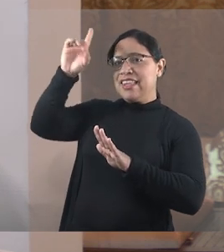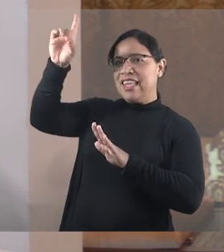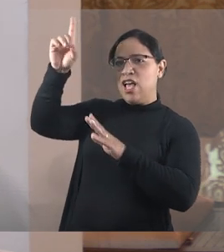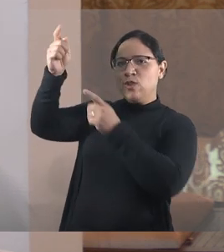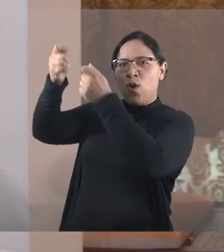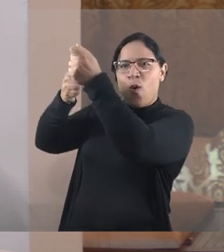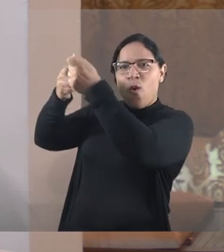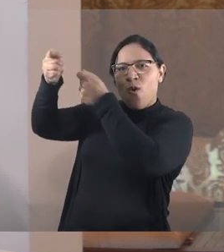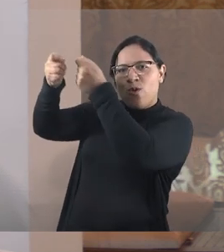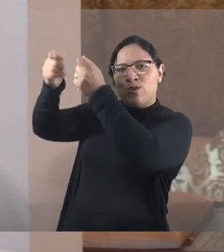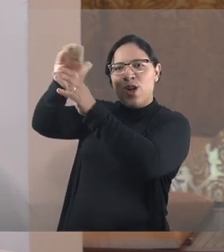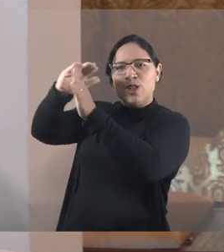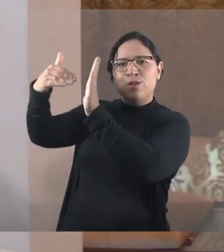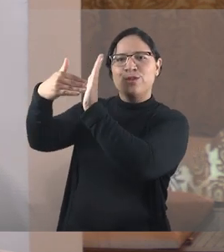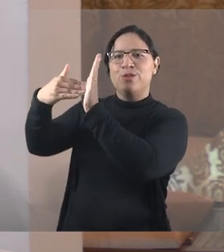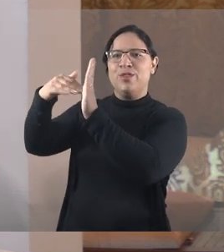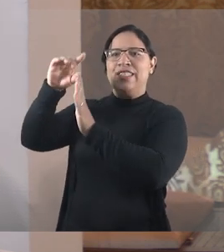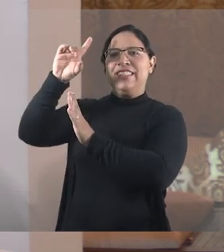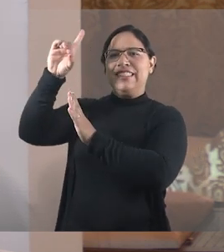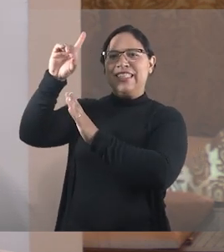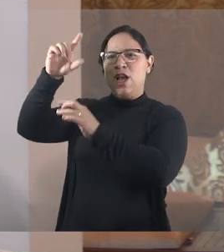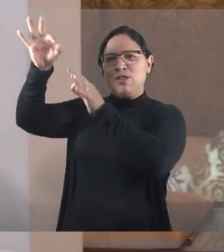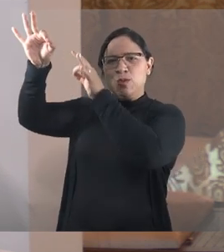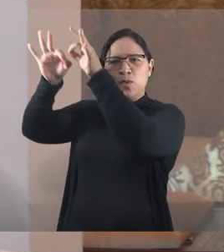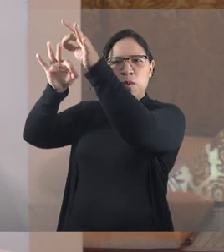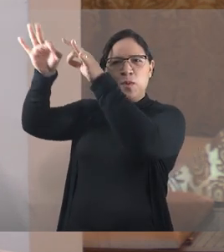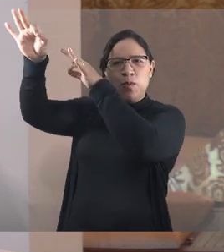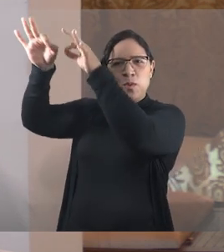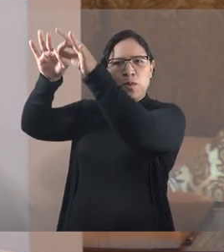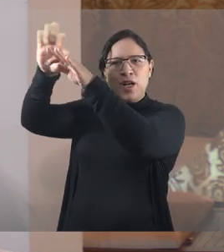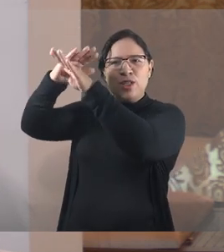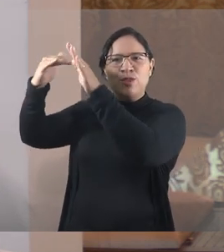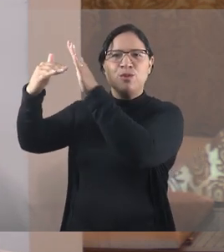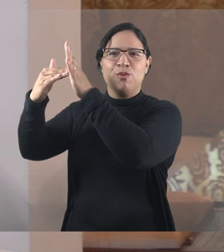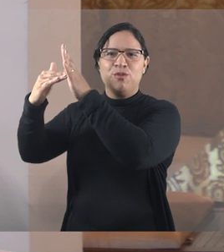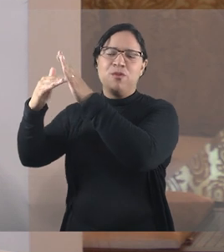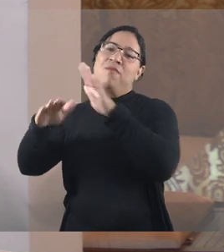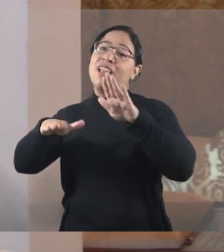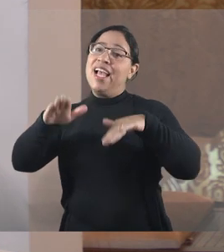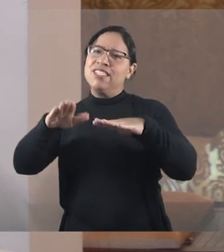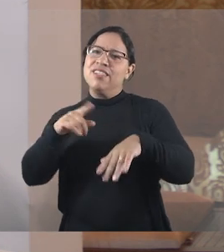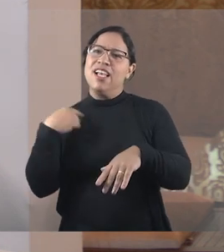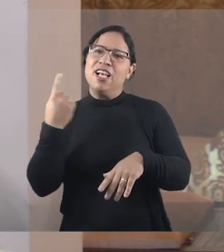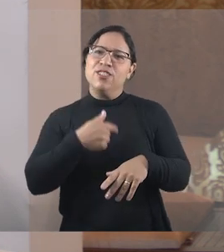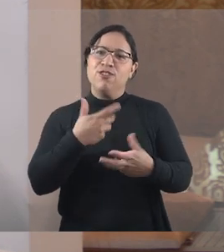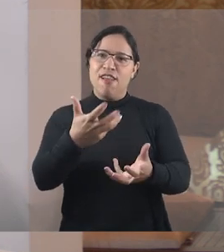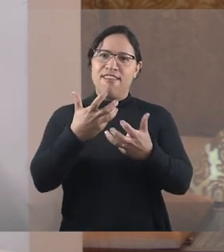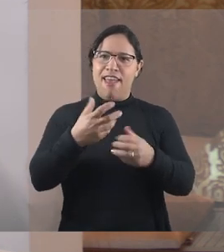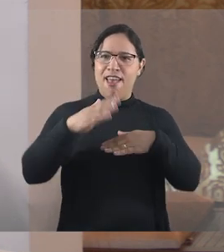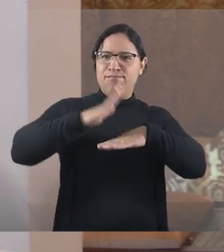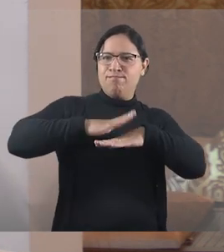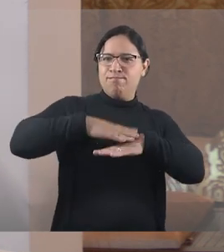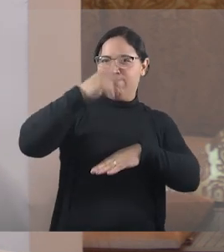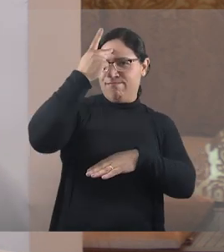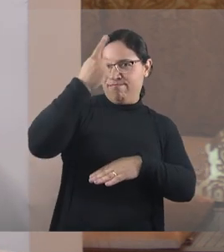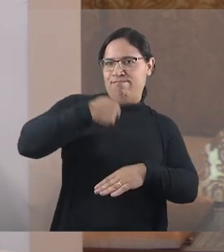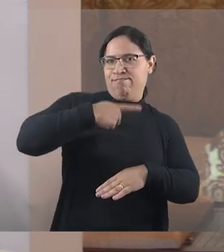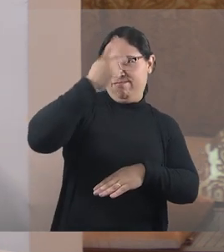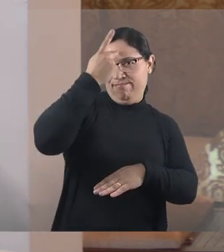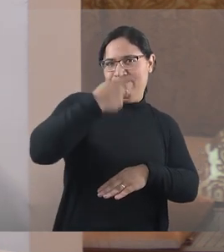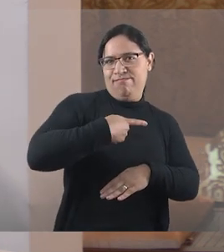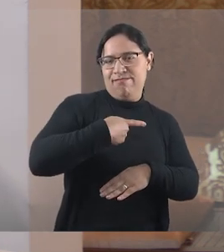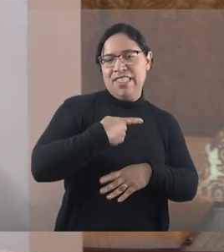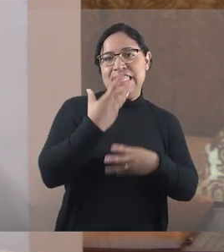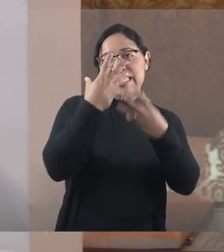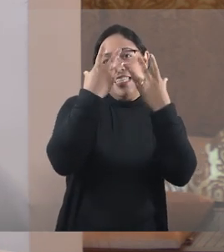tentamos tomar a rédea das nossas vidas, tentamos construir a nossa história de maneira que fique boa aos nossos olhos e nos